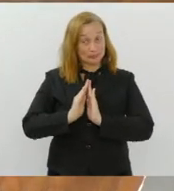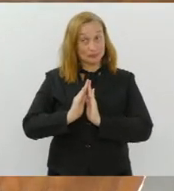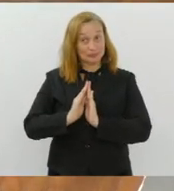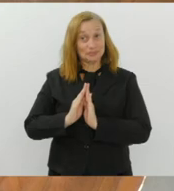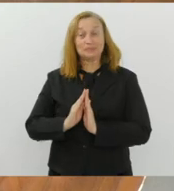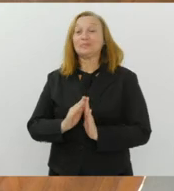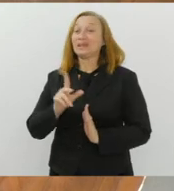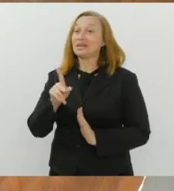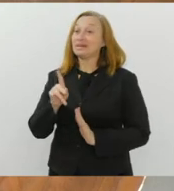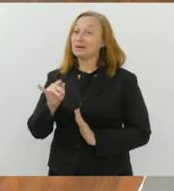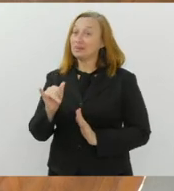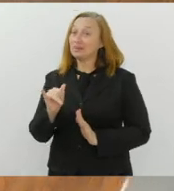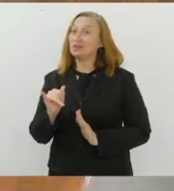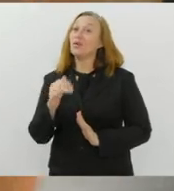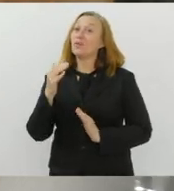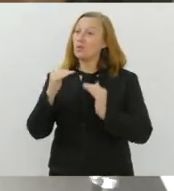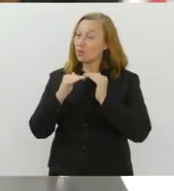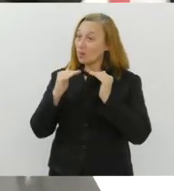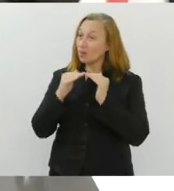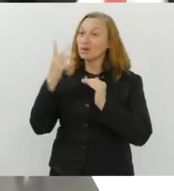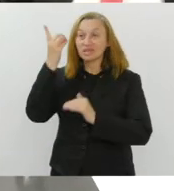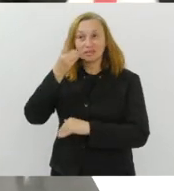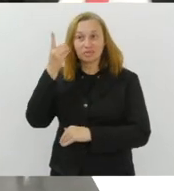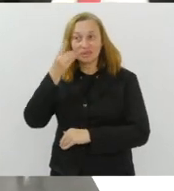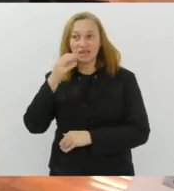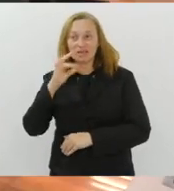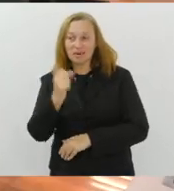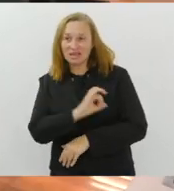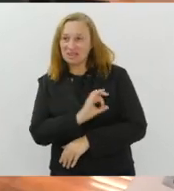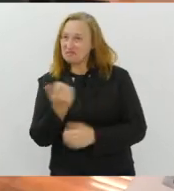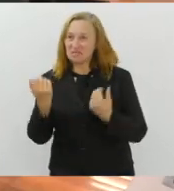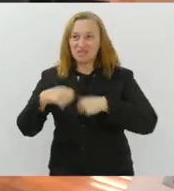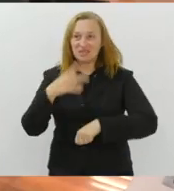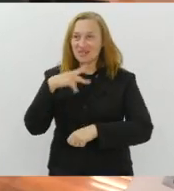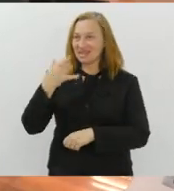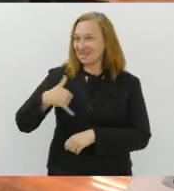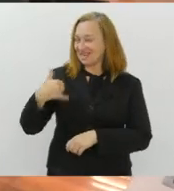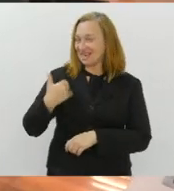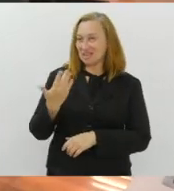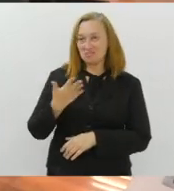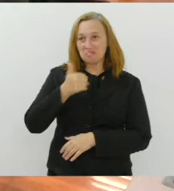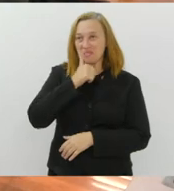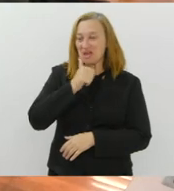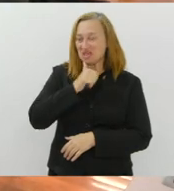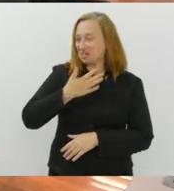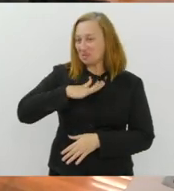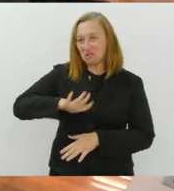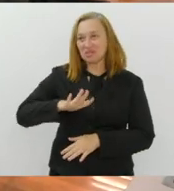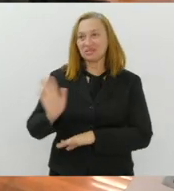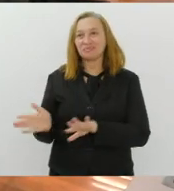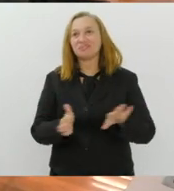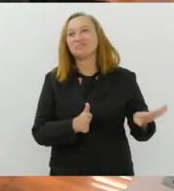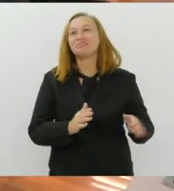aqui na CPI. Concordo com a deputada Marta Rocha, a gente não precisa ficar falando da idade, né? Mulher não gosta disso.